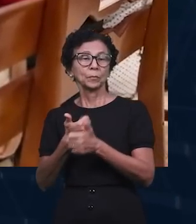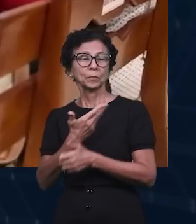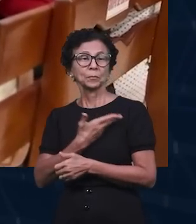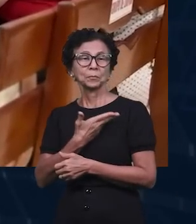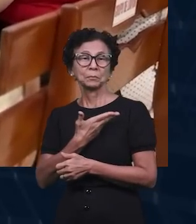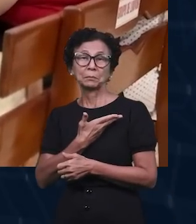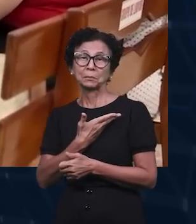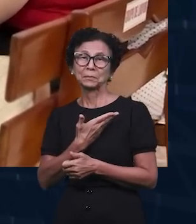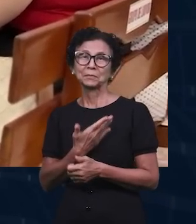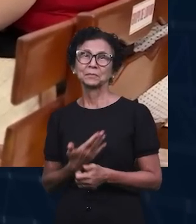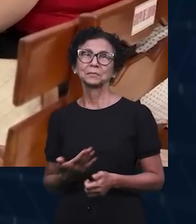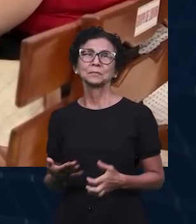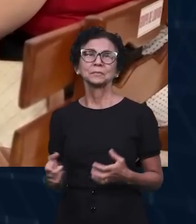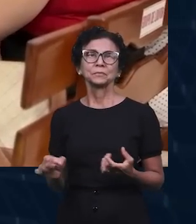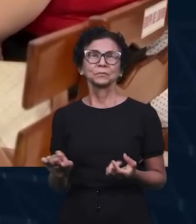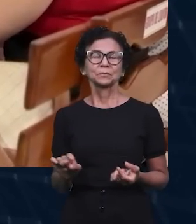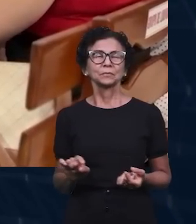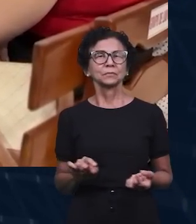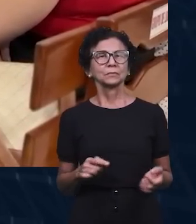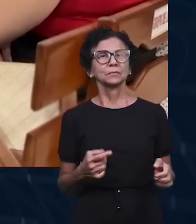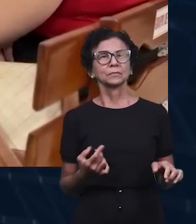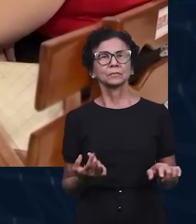Senhor!